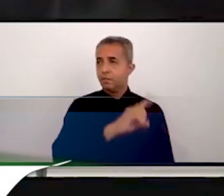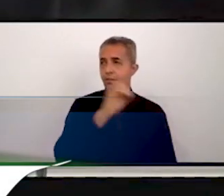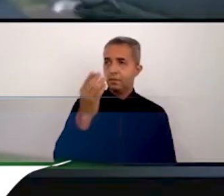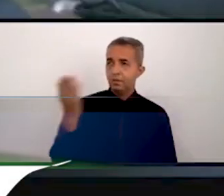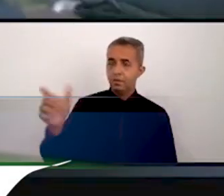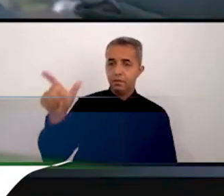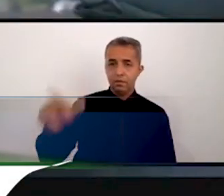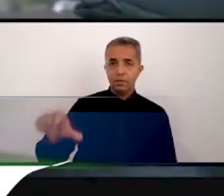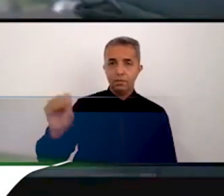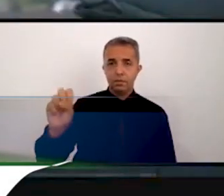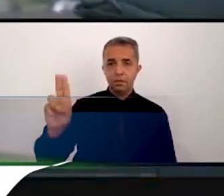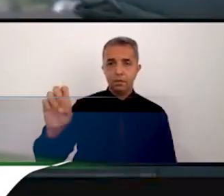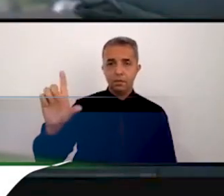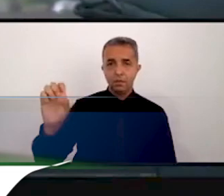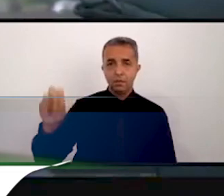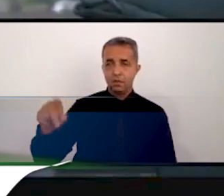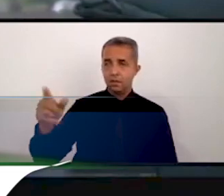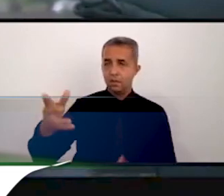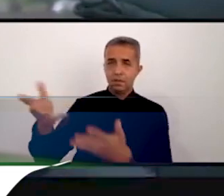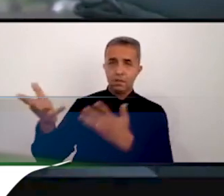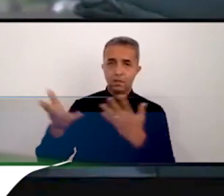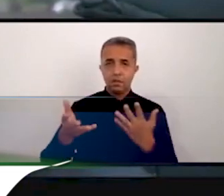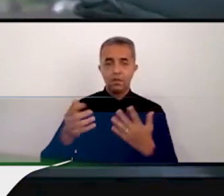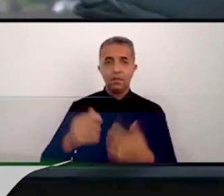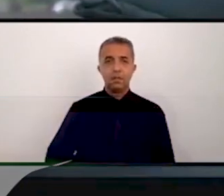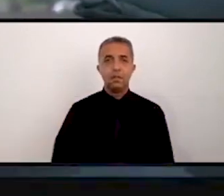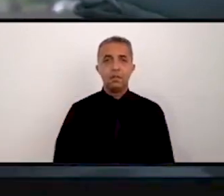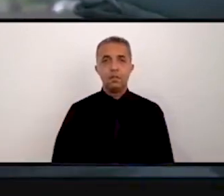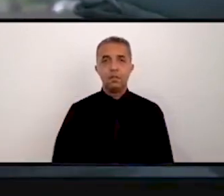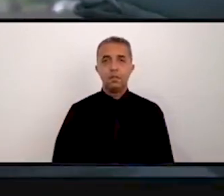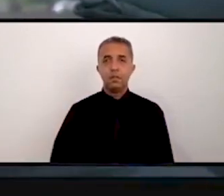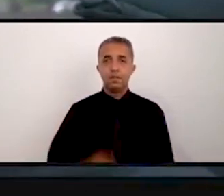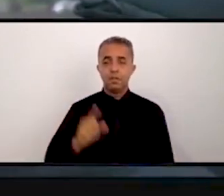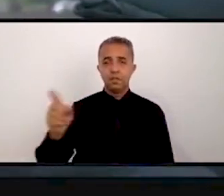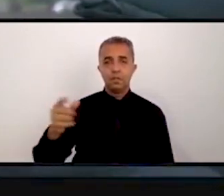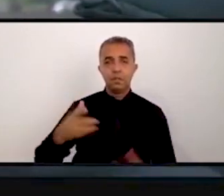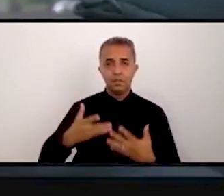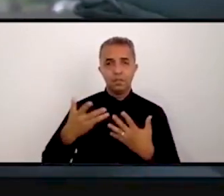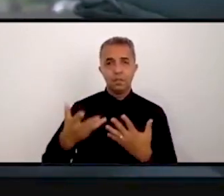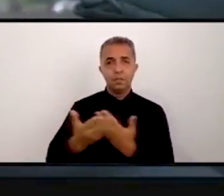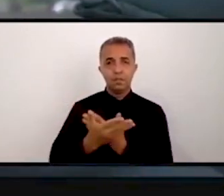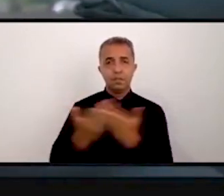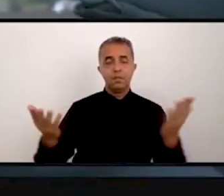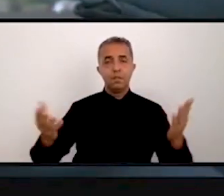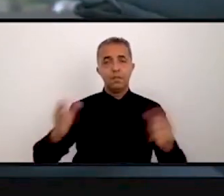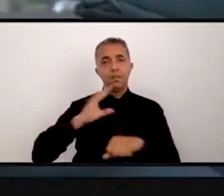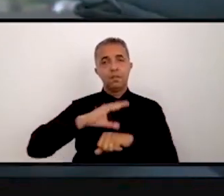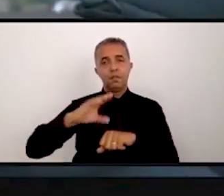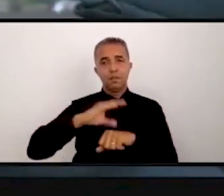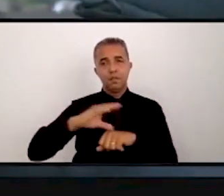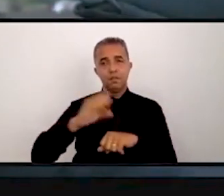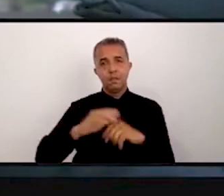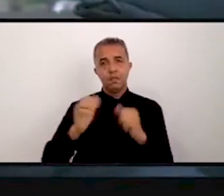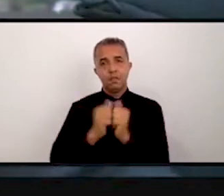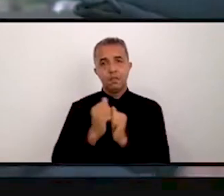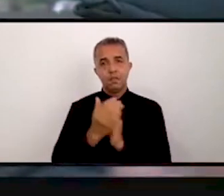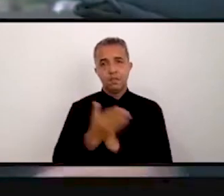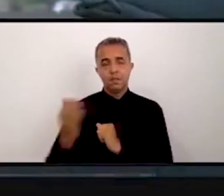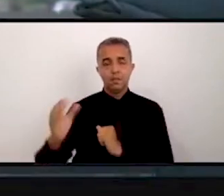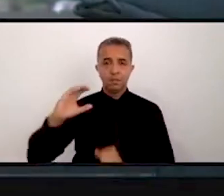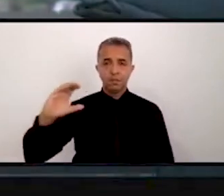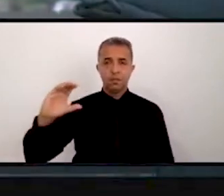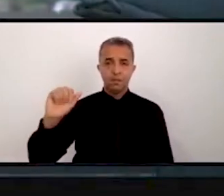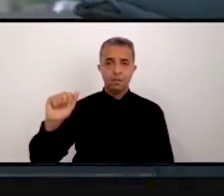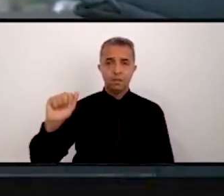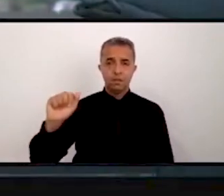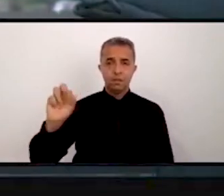bem-vinda. Quando a Suelen me convidou para participar do curso com o Carlos, aproximadamente